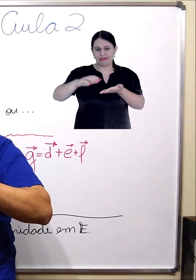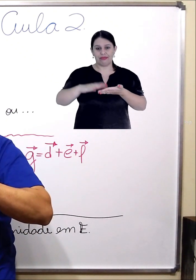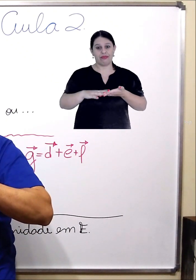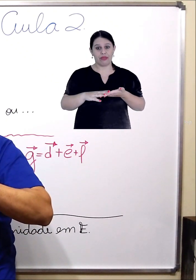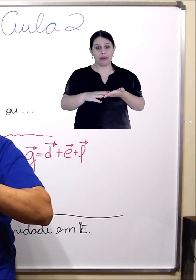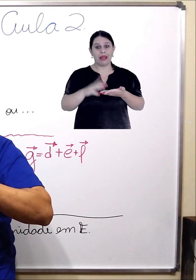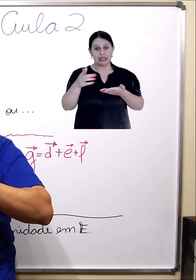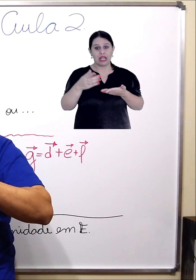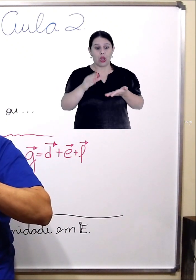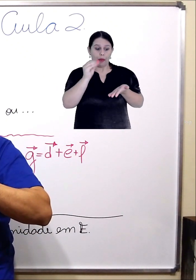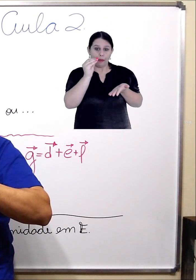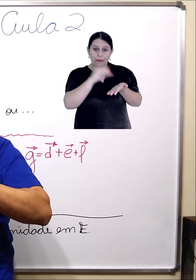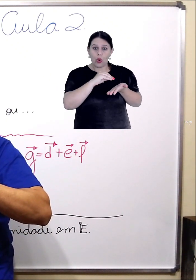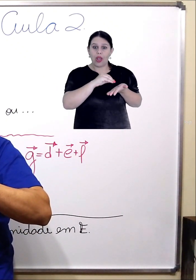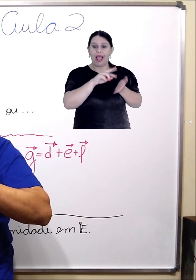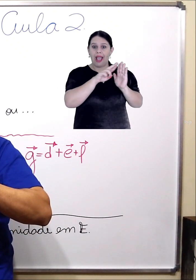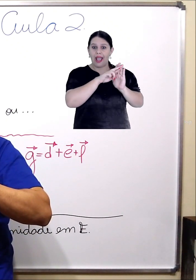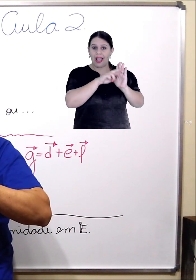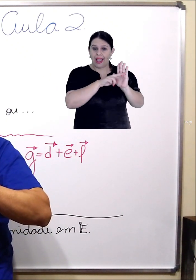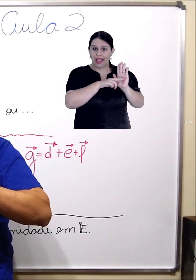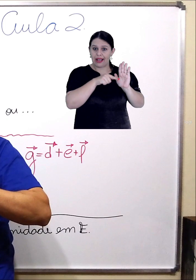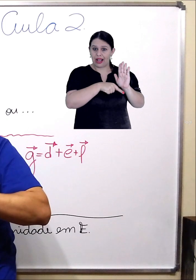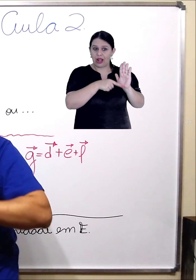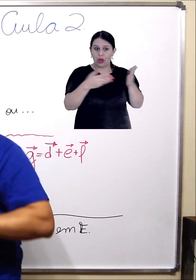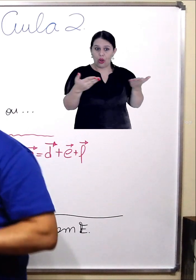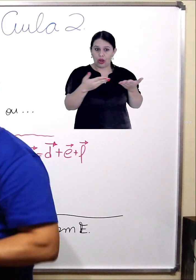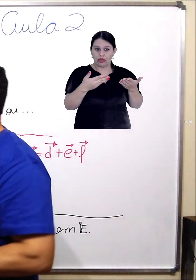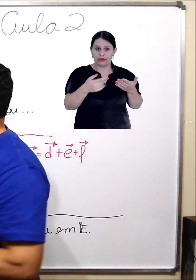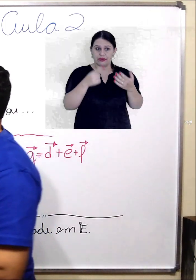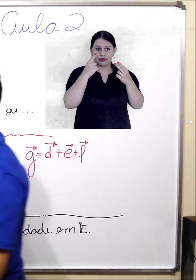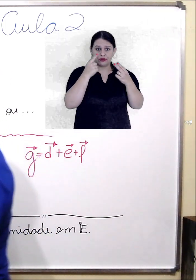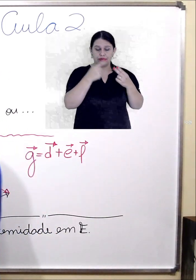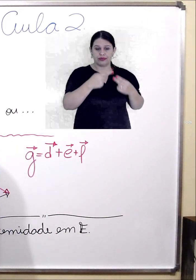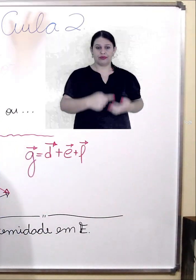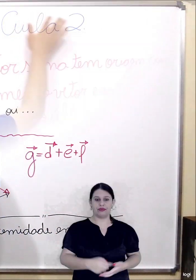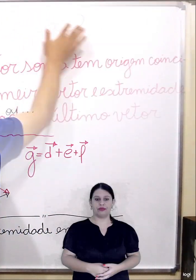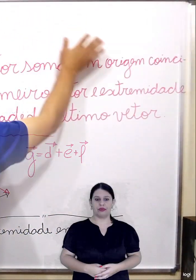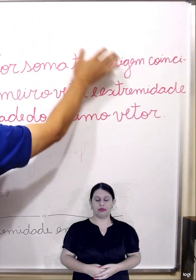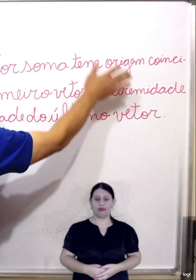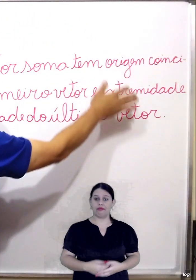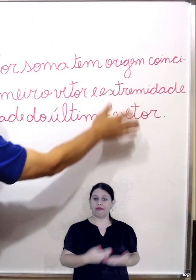regrinha que a gente acabou de falar de soma de vetores pela regra do polígono? Vou anotar aqui.